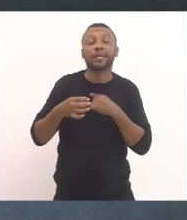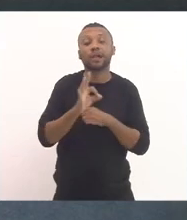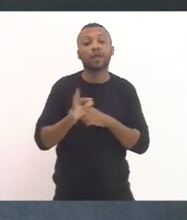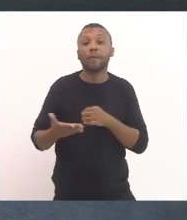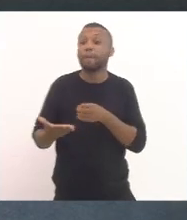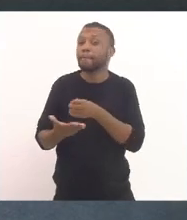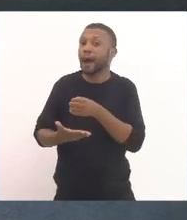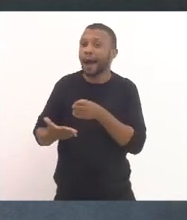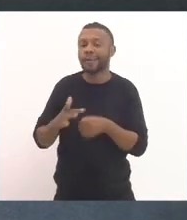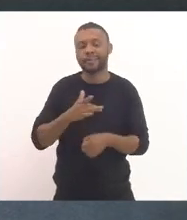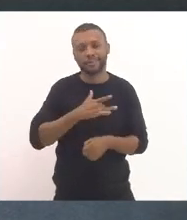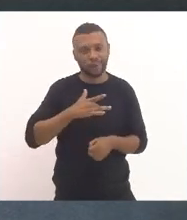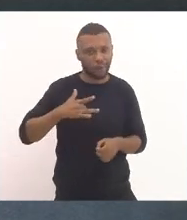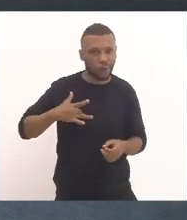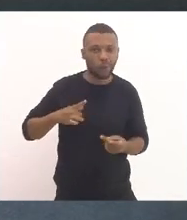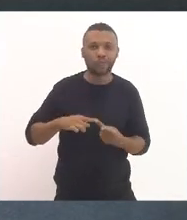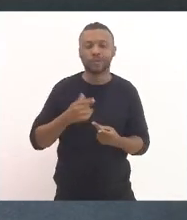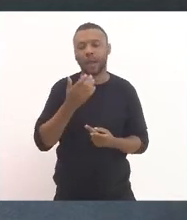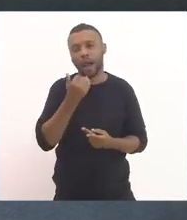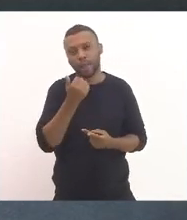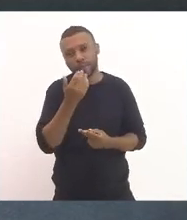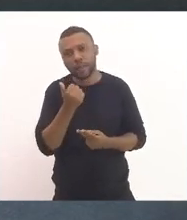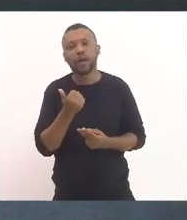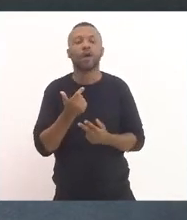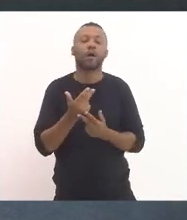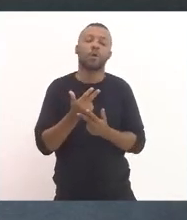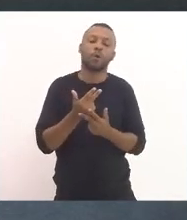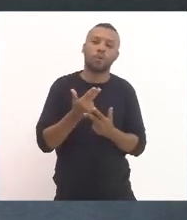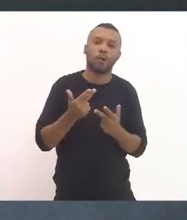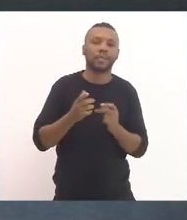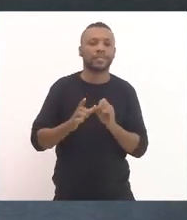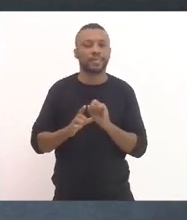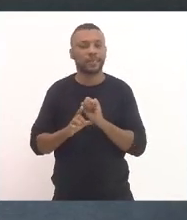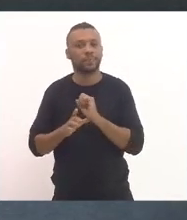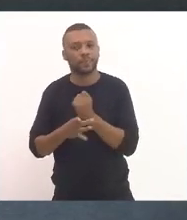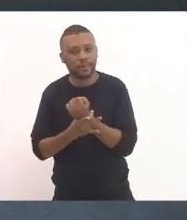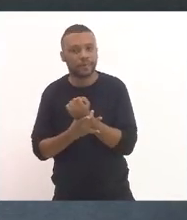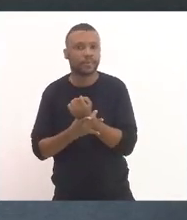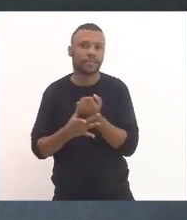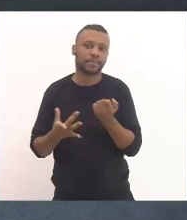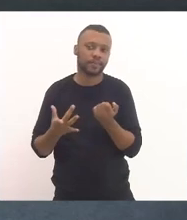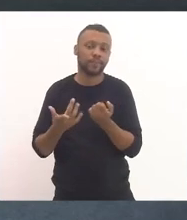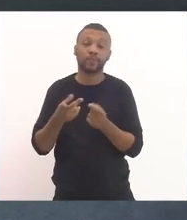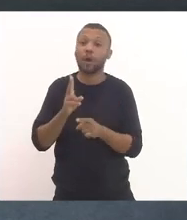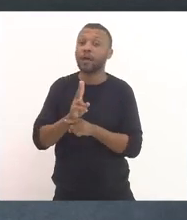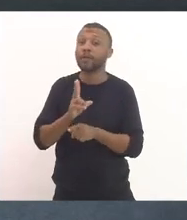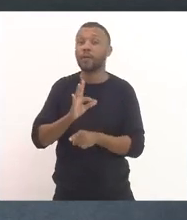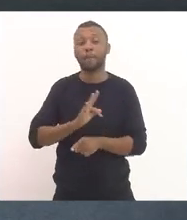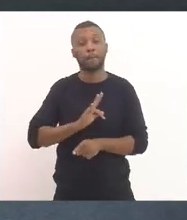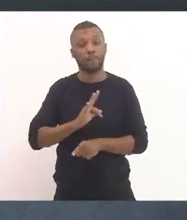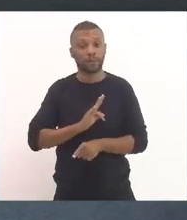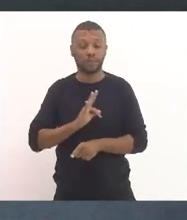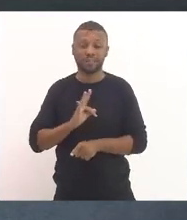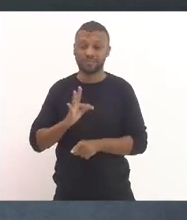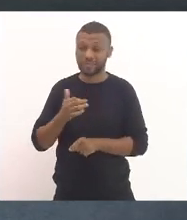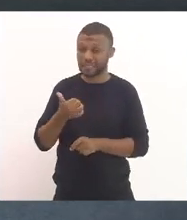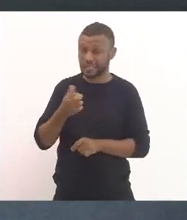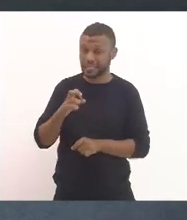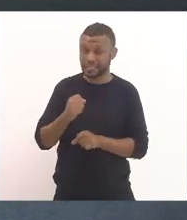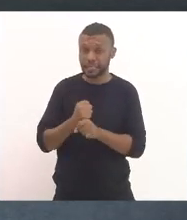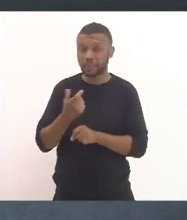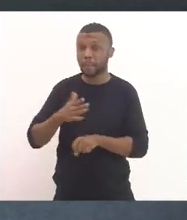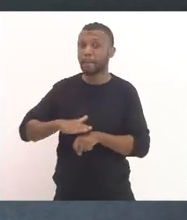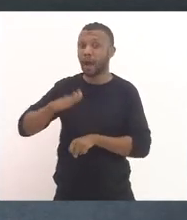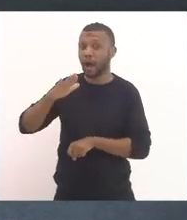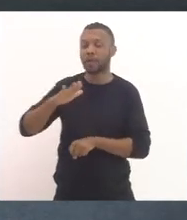básicos saúde alimentação segurança eu atendo policiais a mais de 15 anos